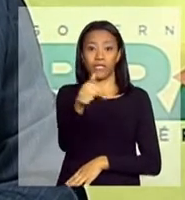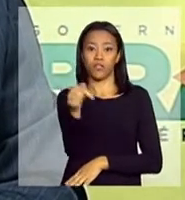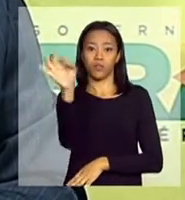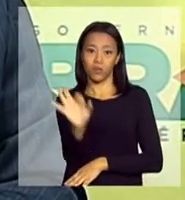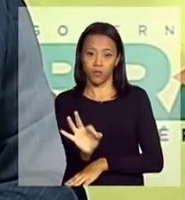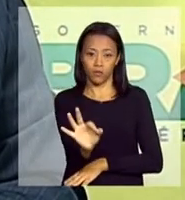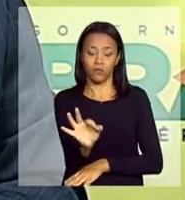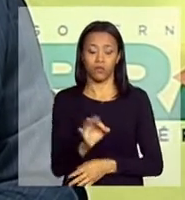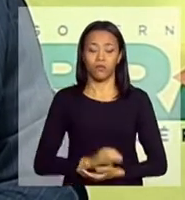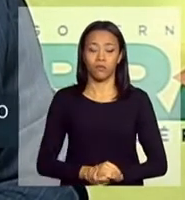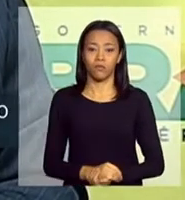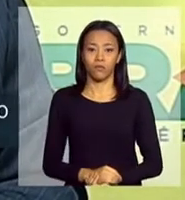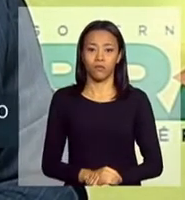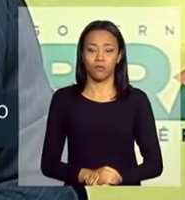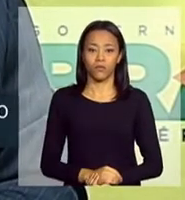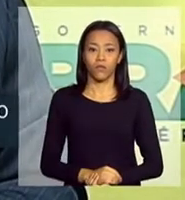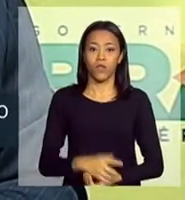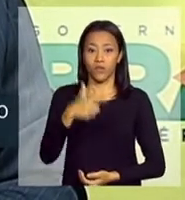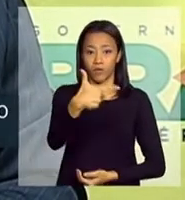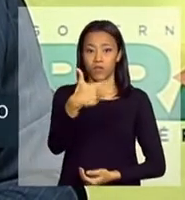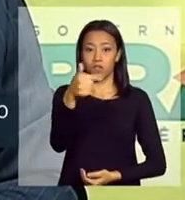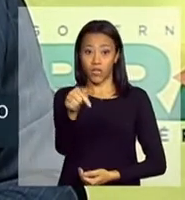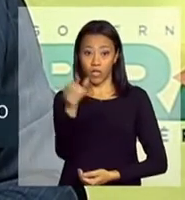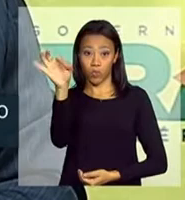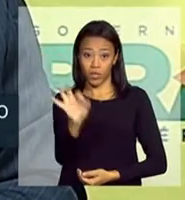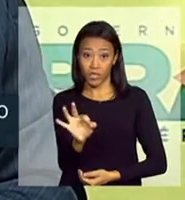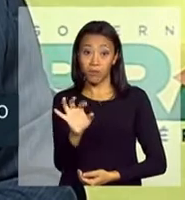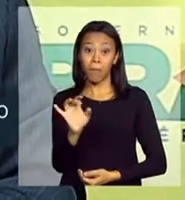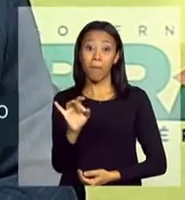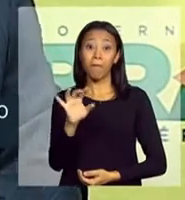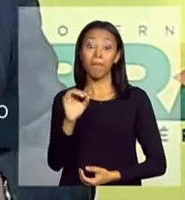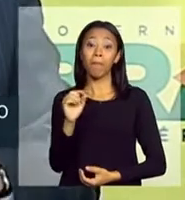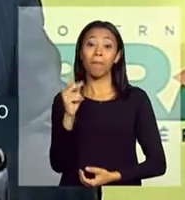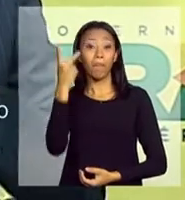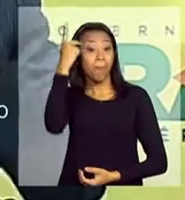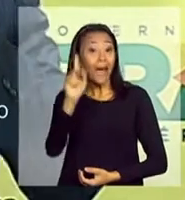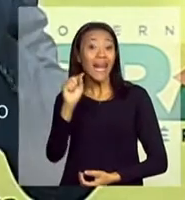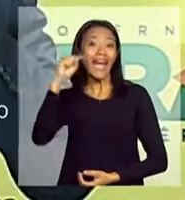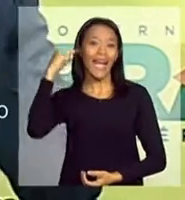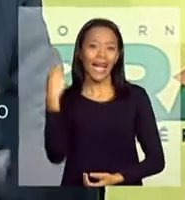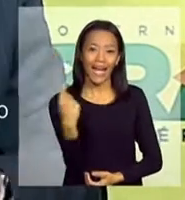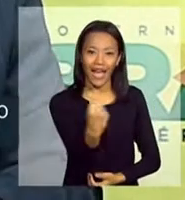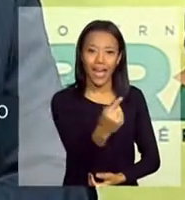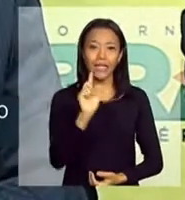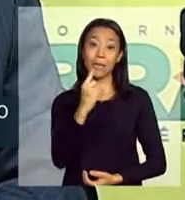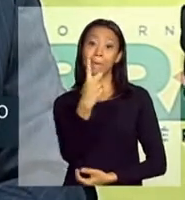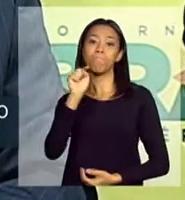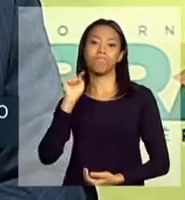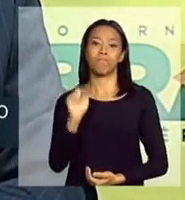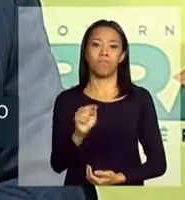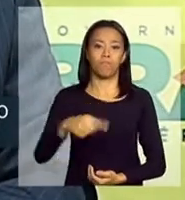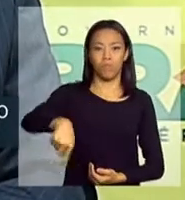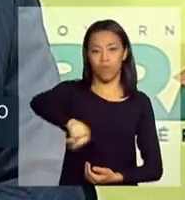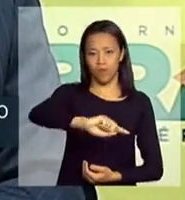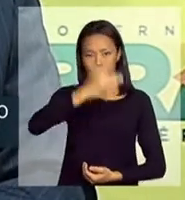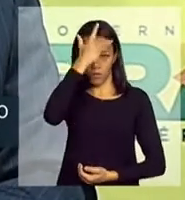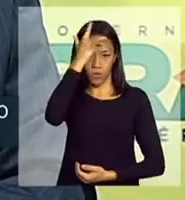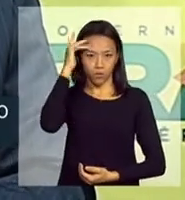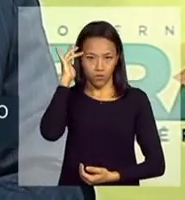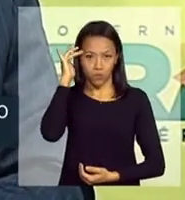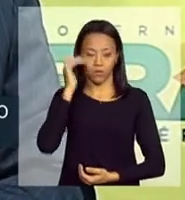e há 27 por cento para cada mil e